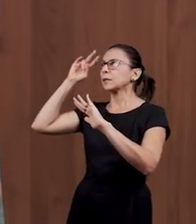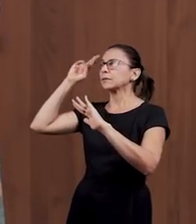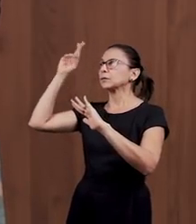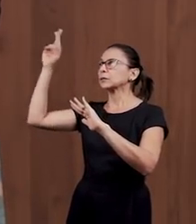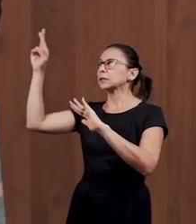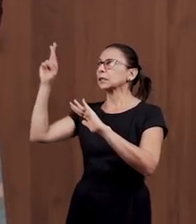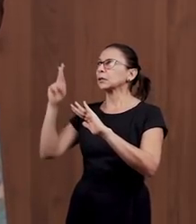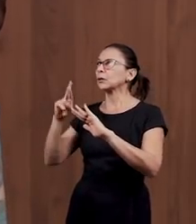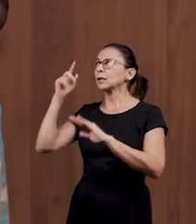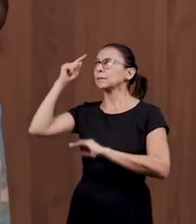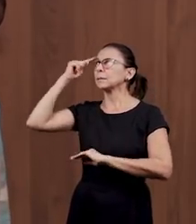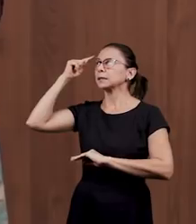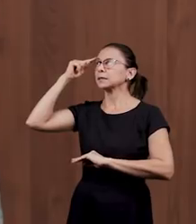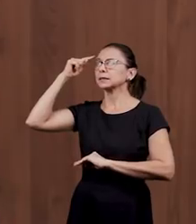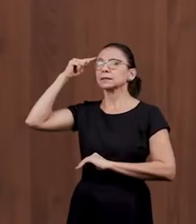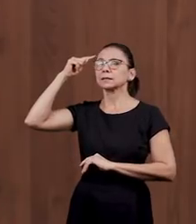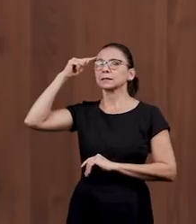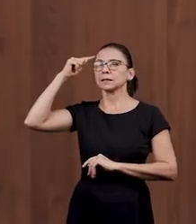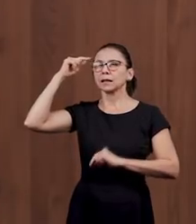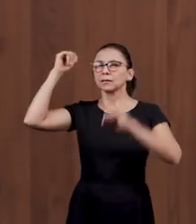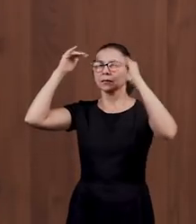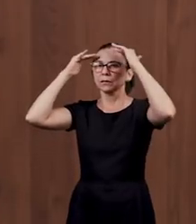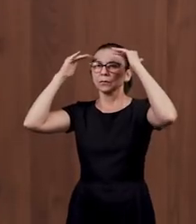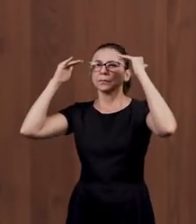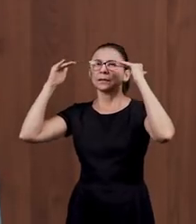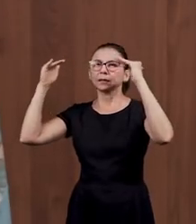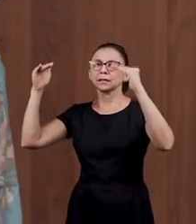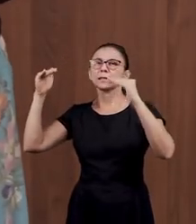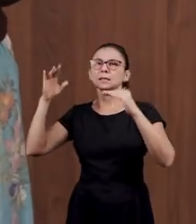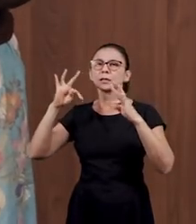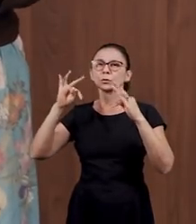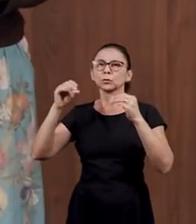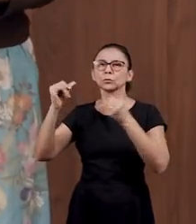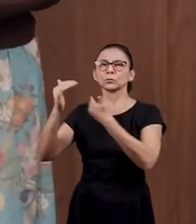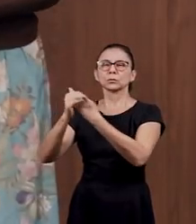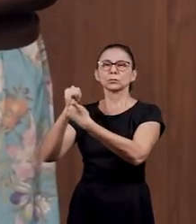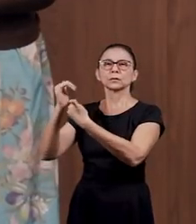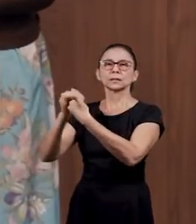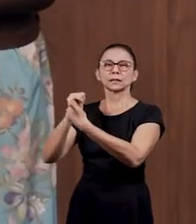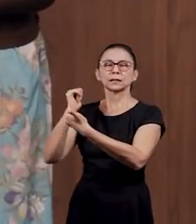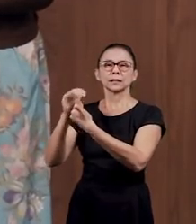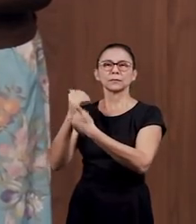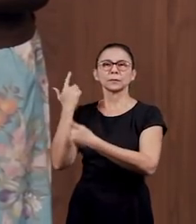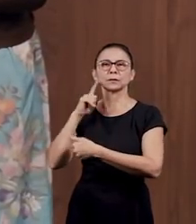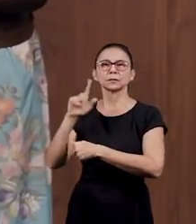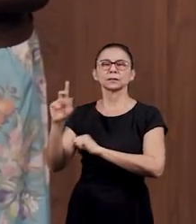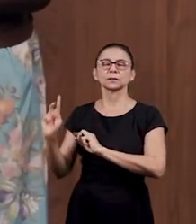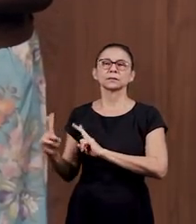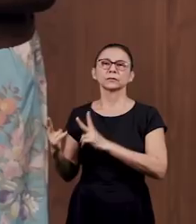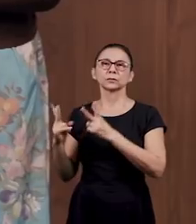ele seguia aquilo que o Senhor estava orientando para que ele fosse vitorioso.